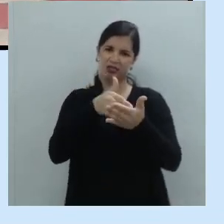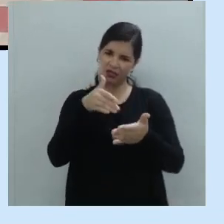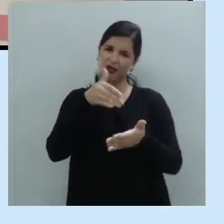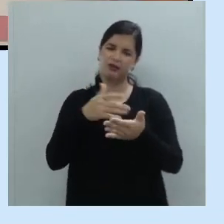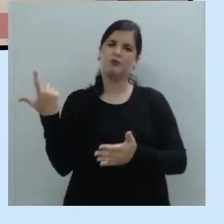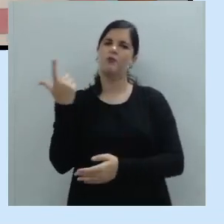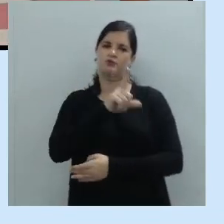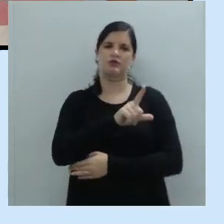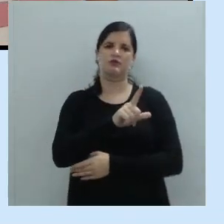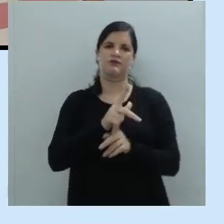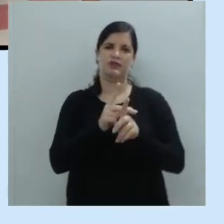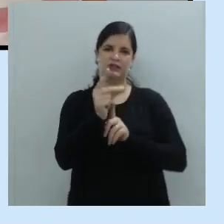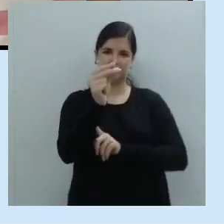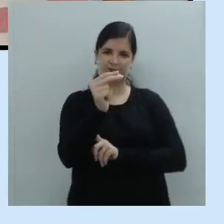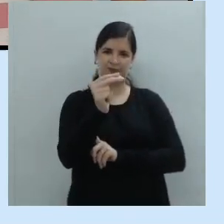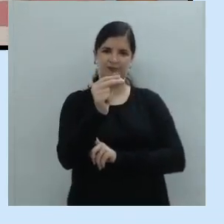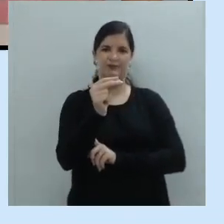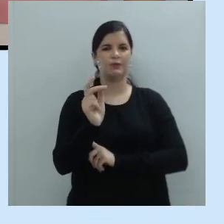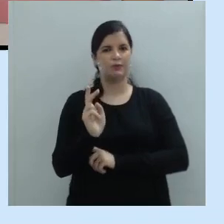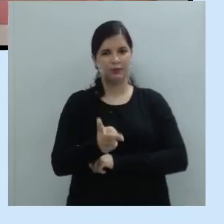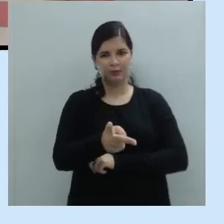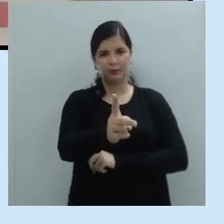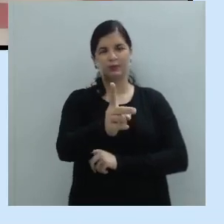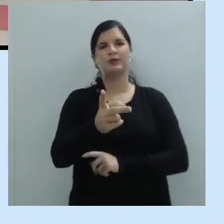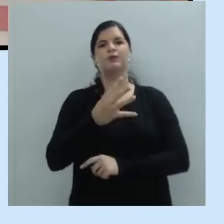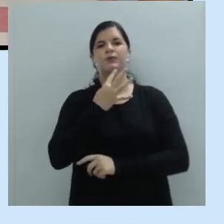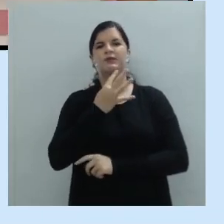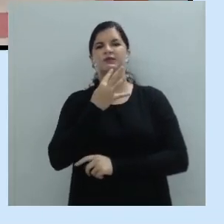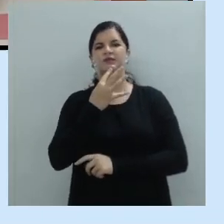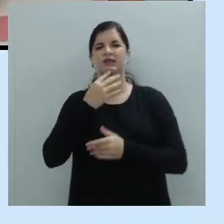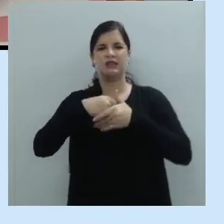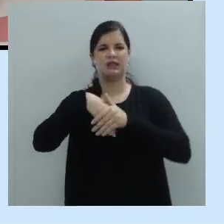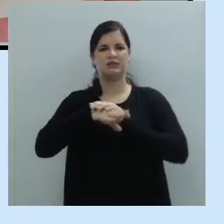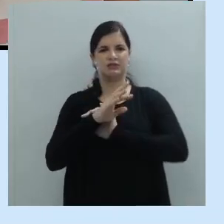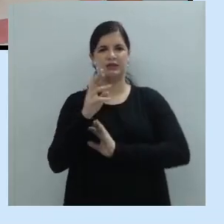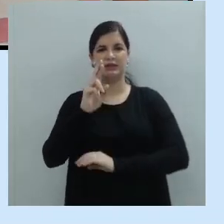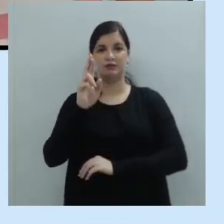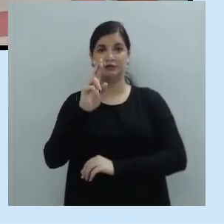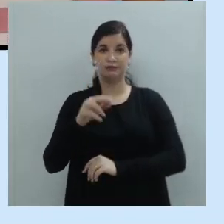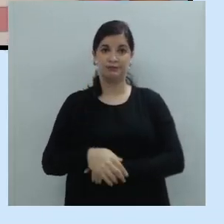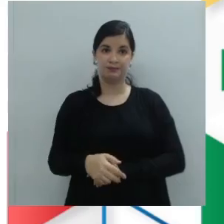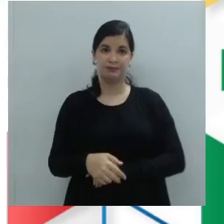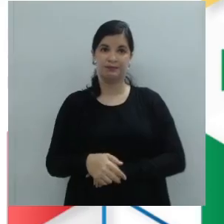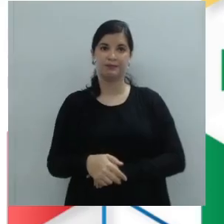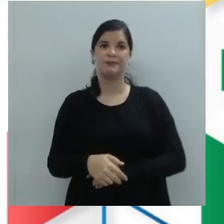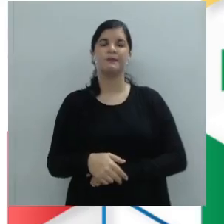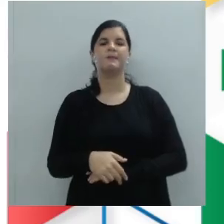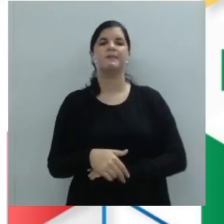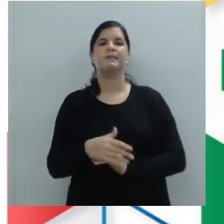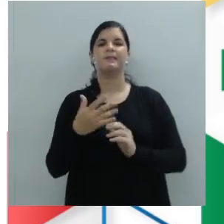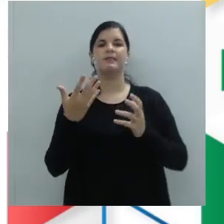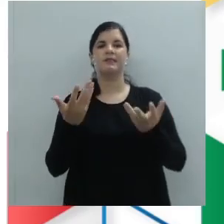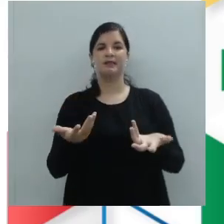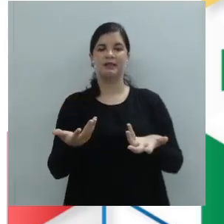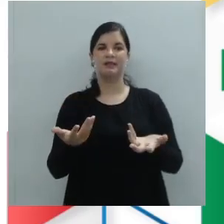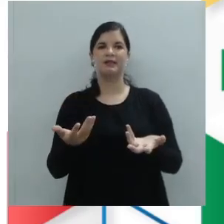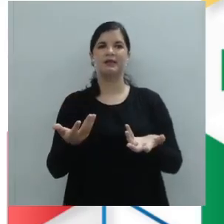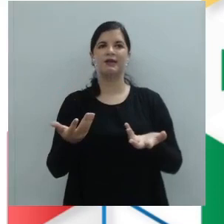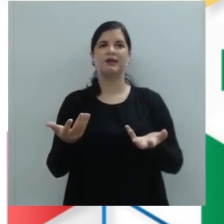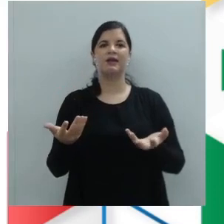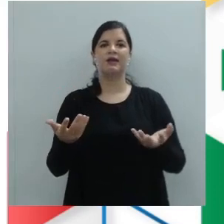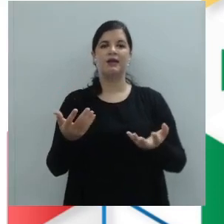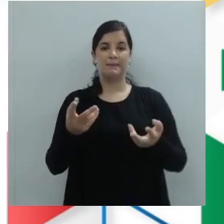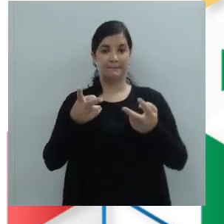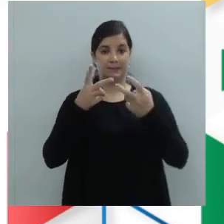aí, estudante. E vamos adiante. Vamos conhecer essa tradição religiosa, a Rosa Cruz. Na tela,